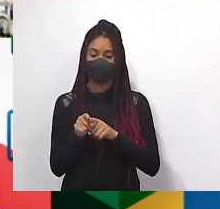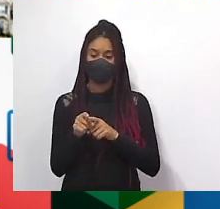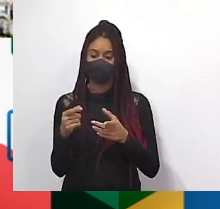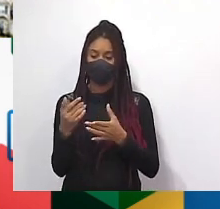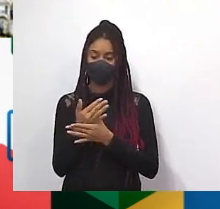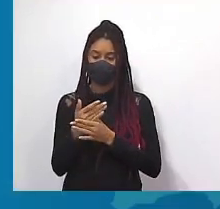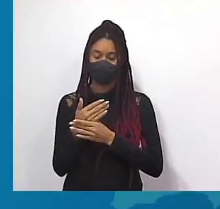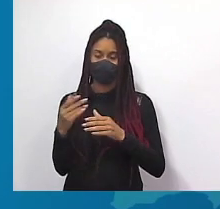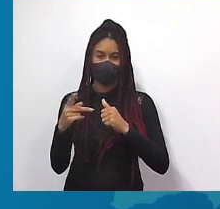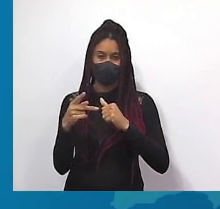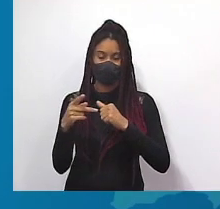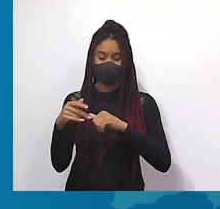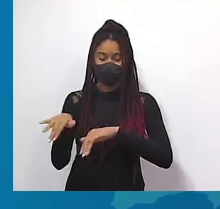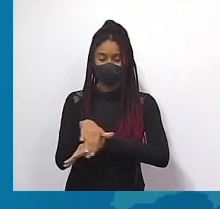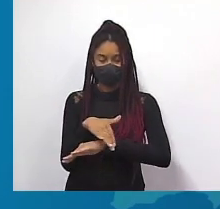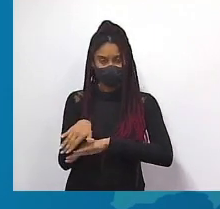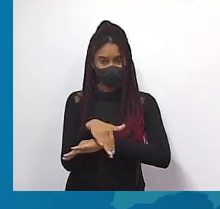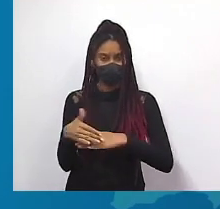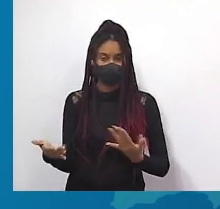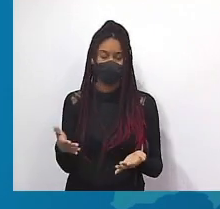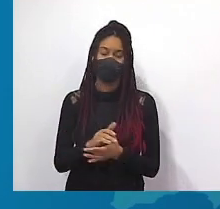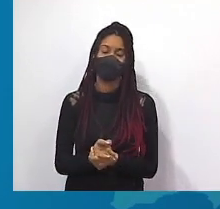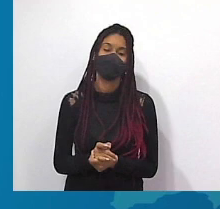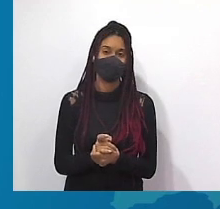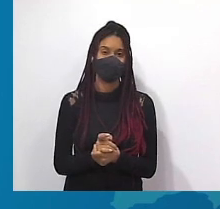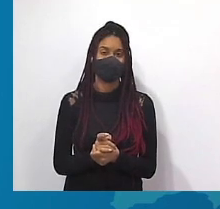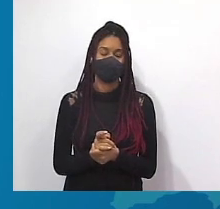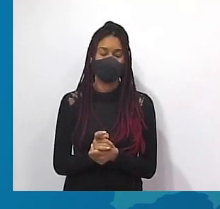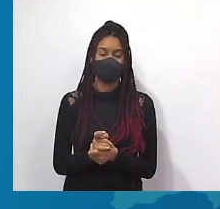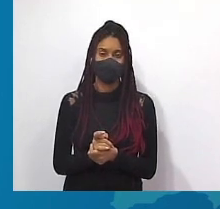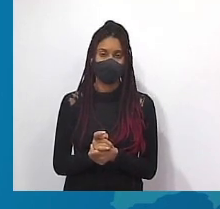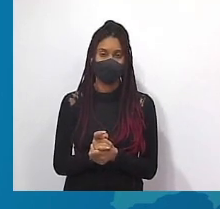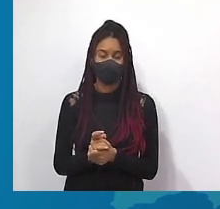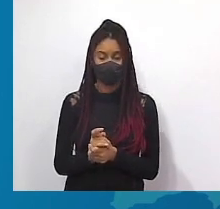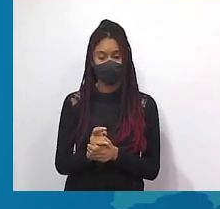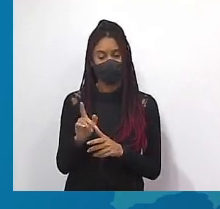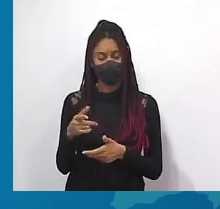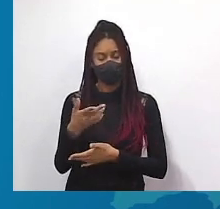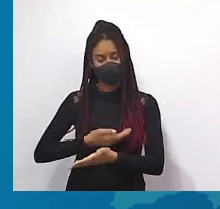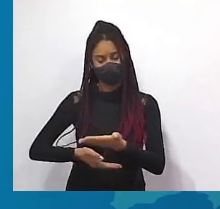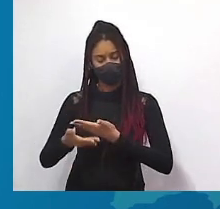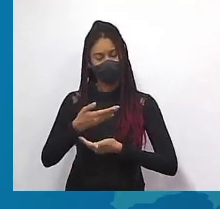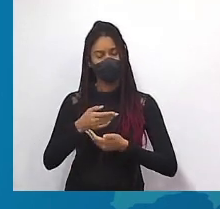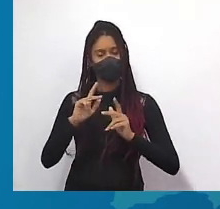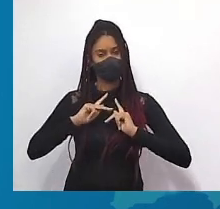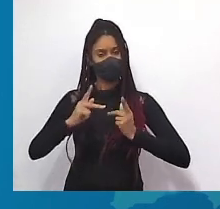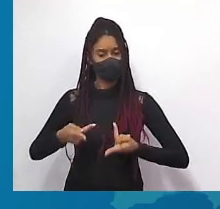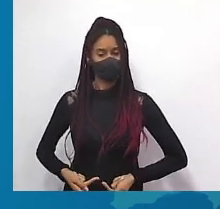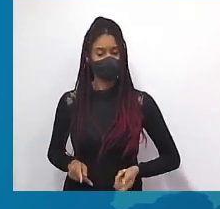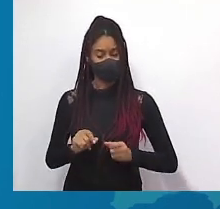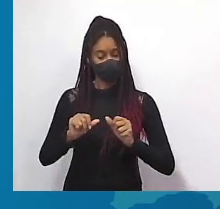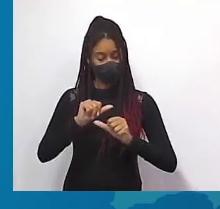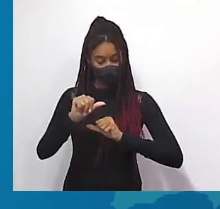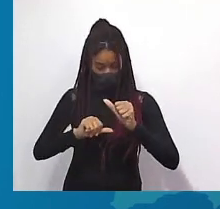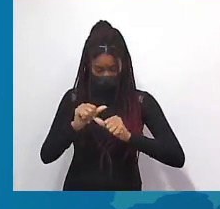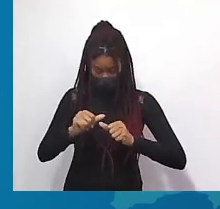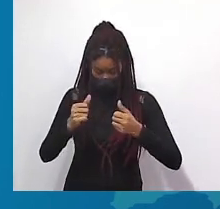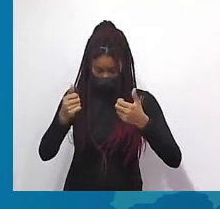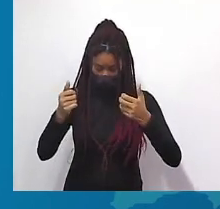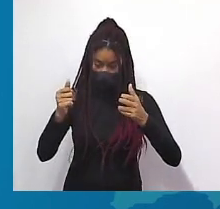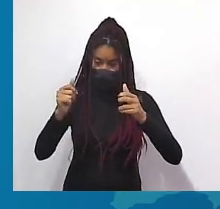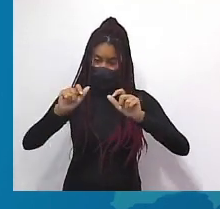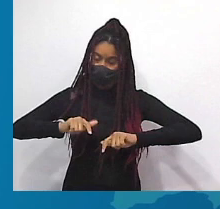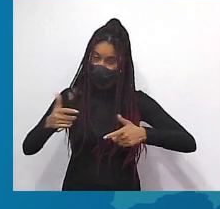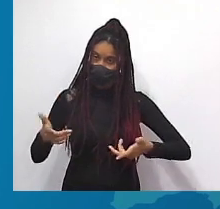da cidade, né? Então, são efeitos da relação humana que altera o clima. Agora perceba,